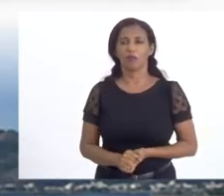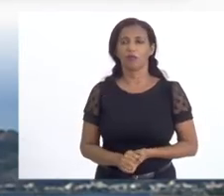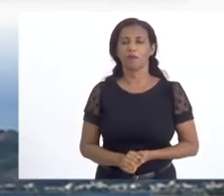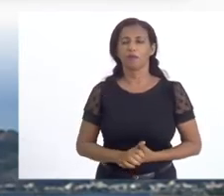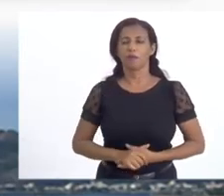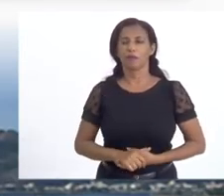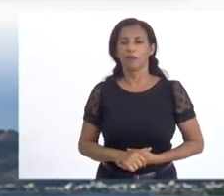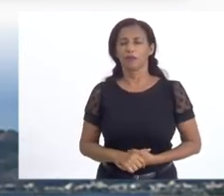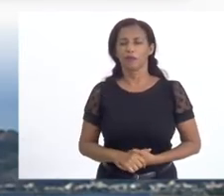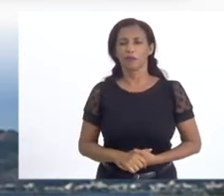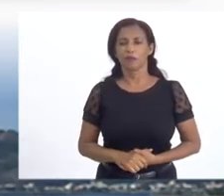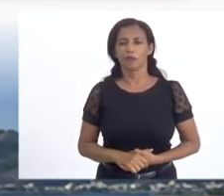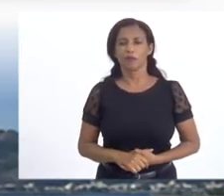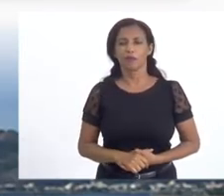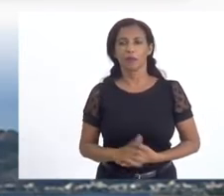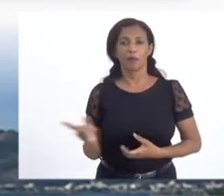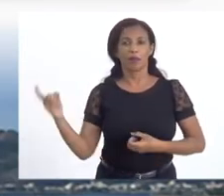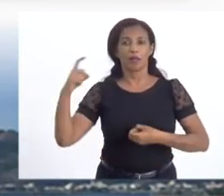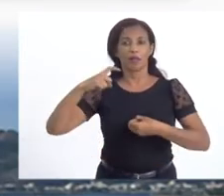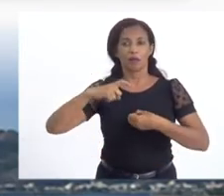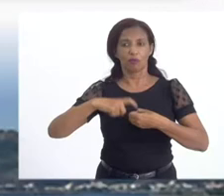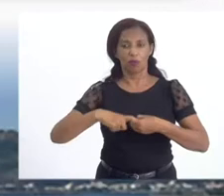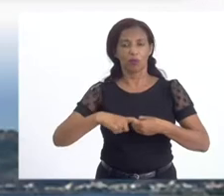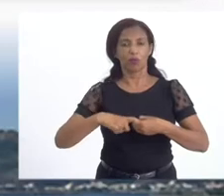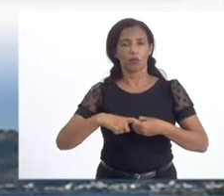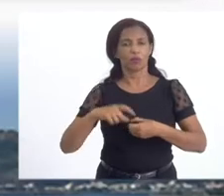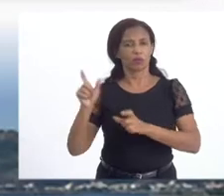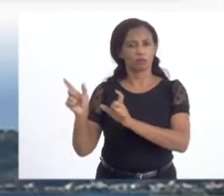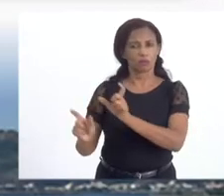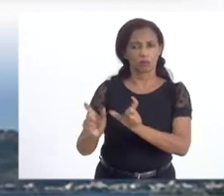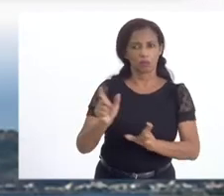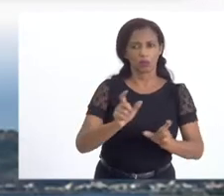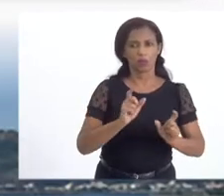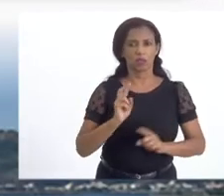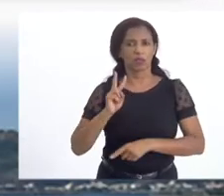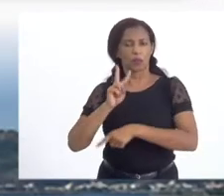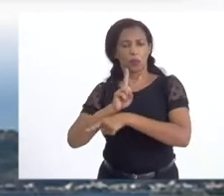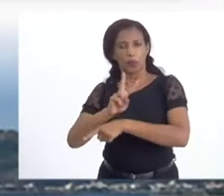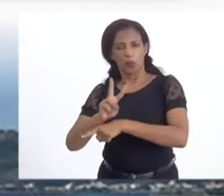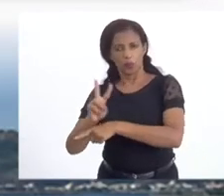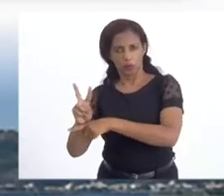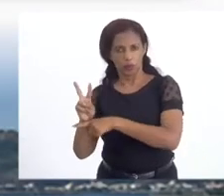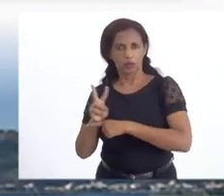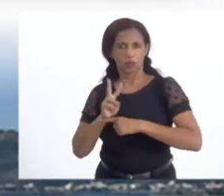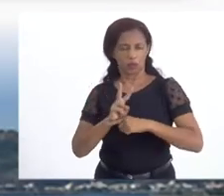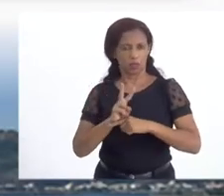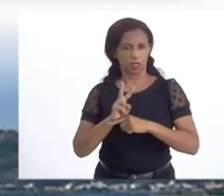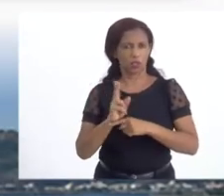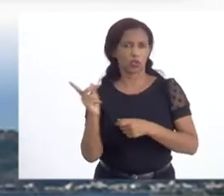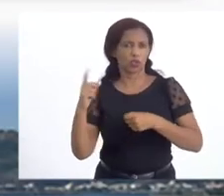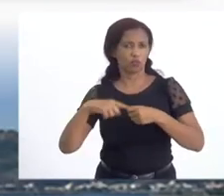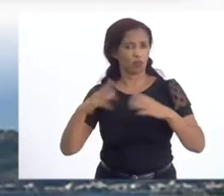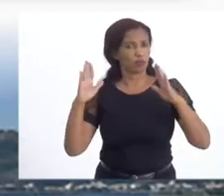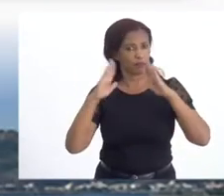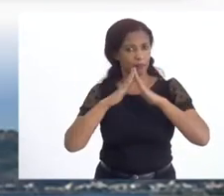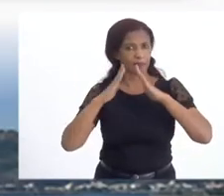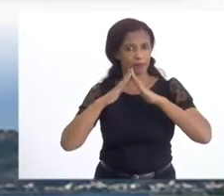sanitárias, para que a volta e o tratamento de pessoas seja feita de